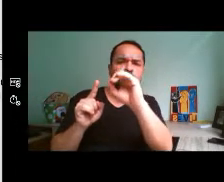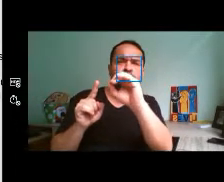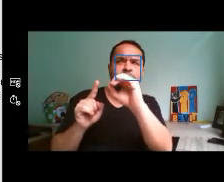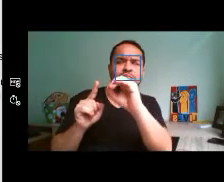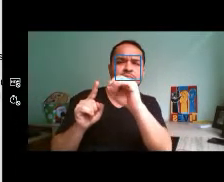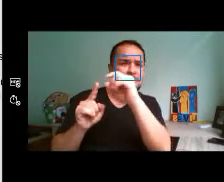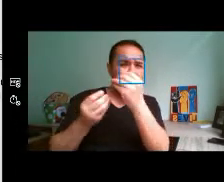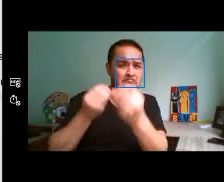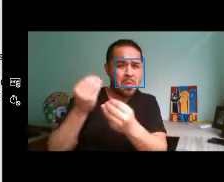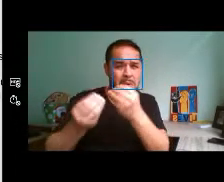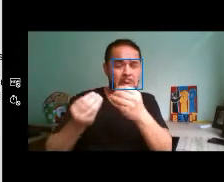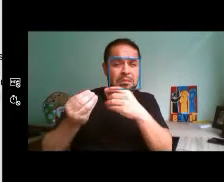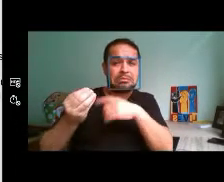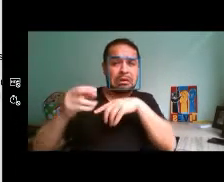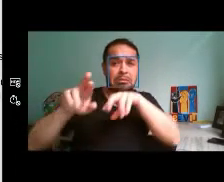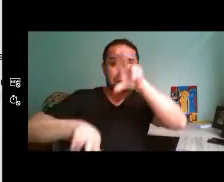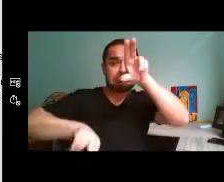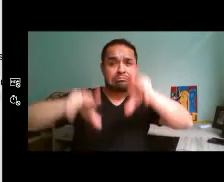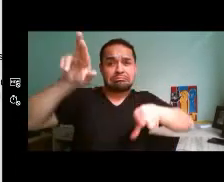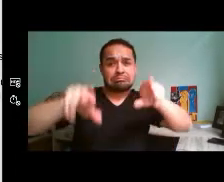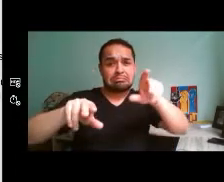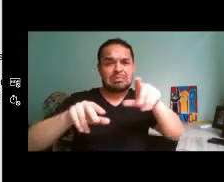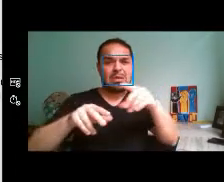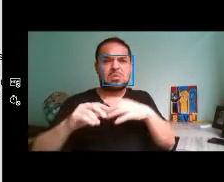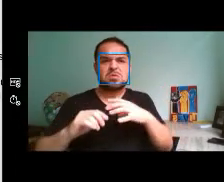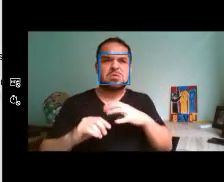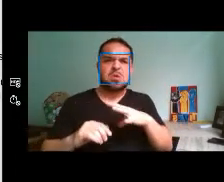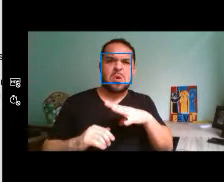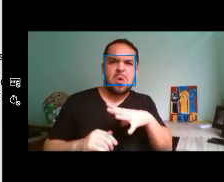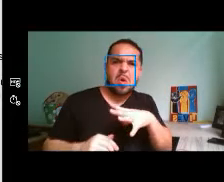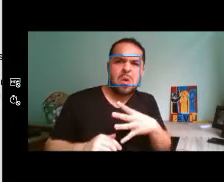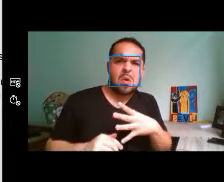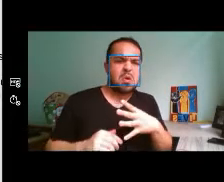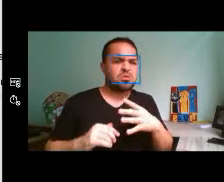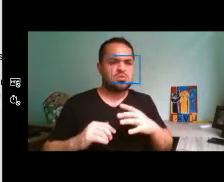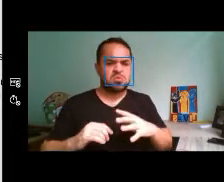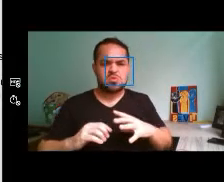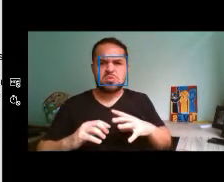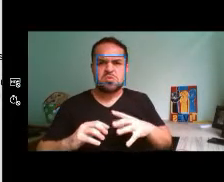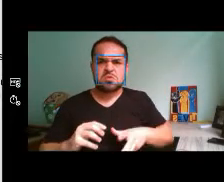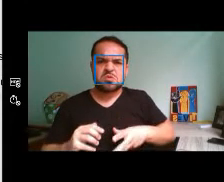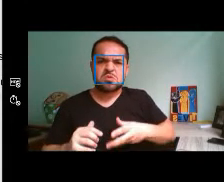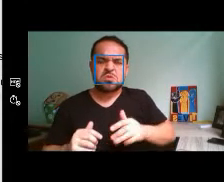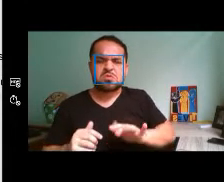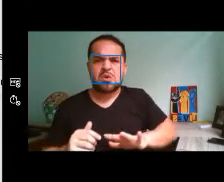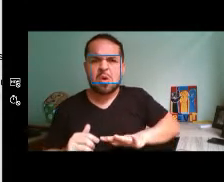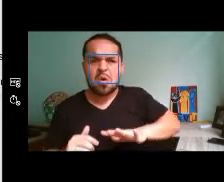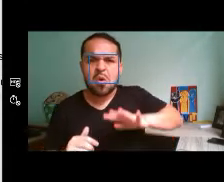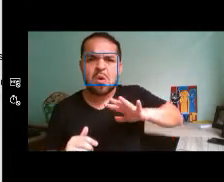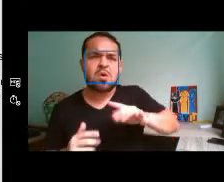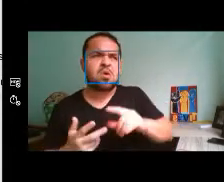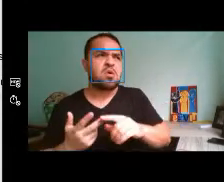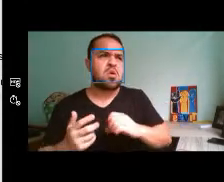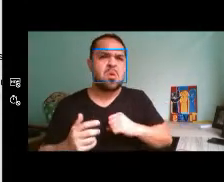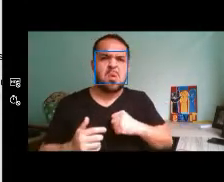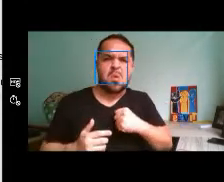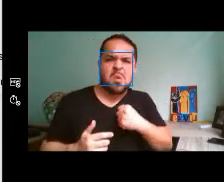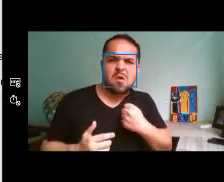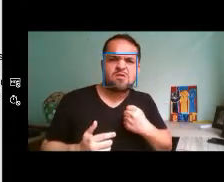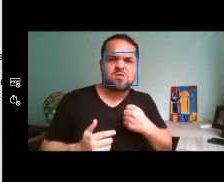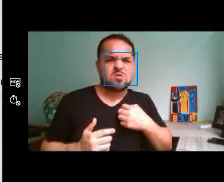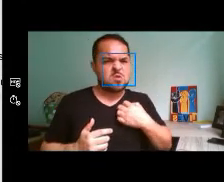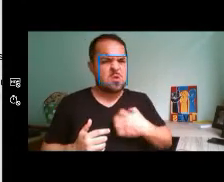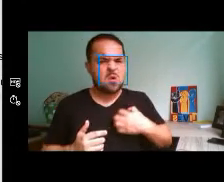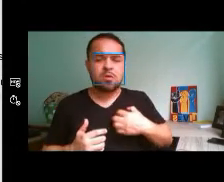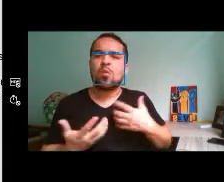Acesso Brasil. Por exemplo, eu vou colocar aqui o sinal de odiar, ódio, né? Tem várias formas de fazer esse